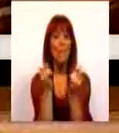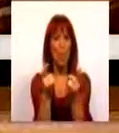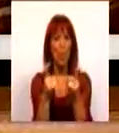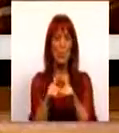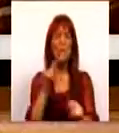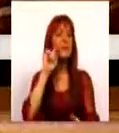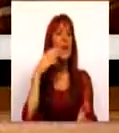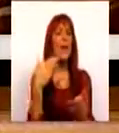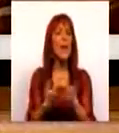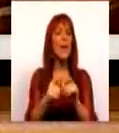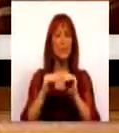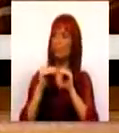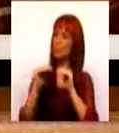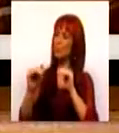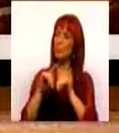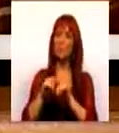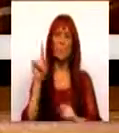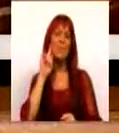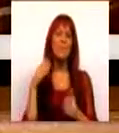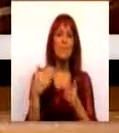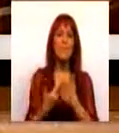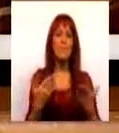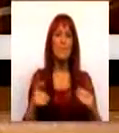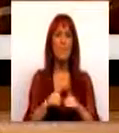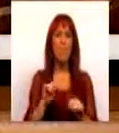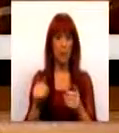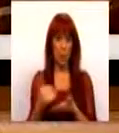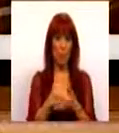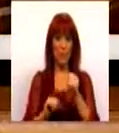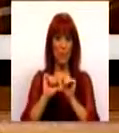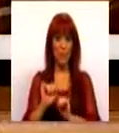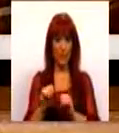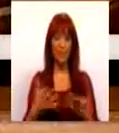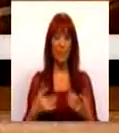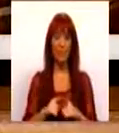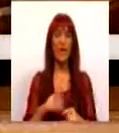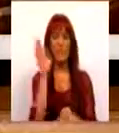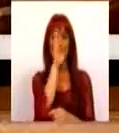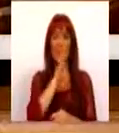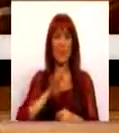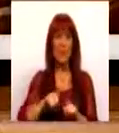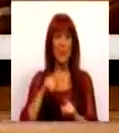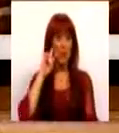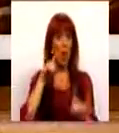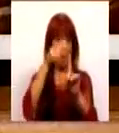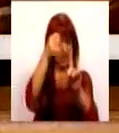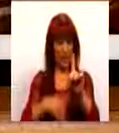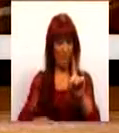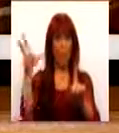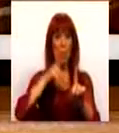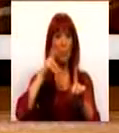que assegura a sustentabilidade e a valorização dos seus recursos. Para concretizar estes objetivos,